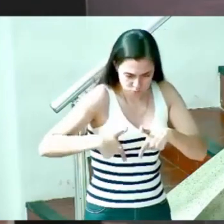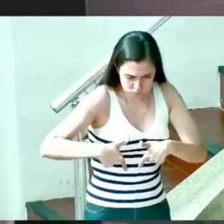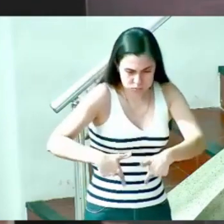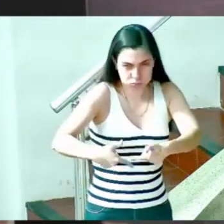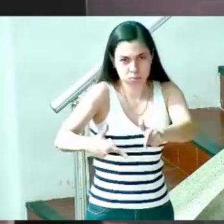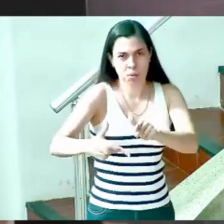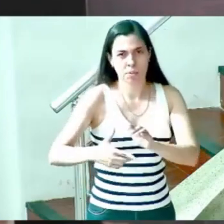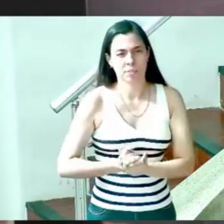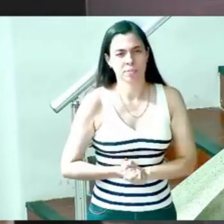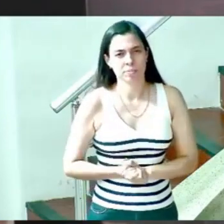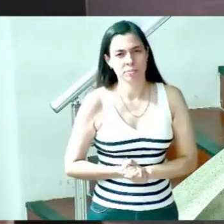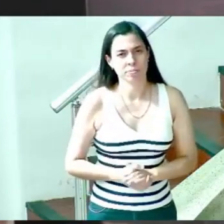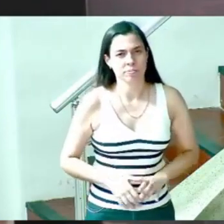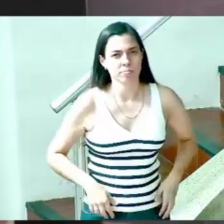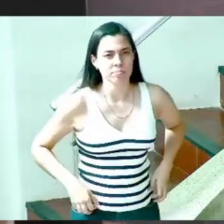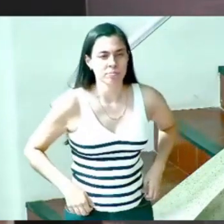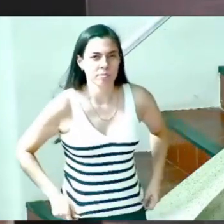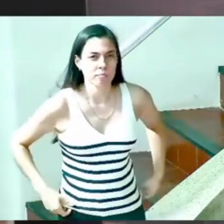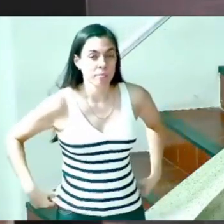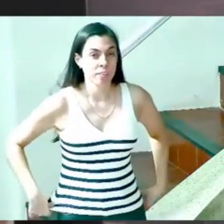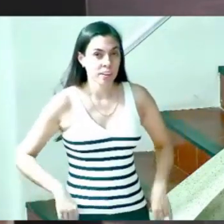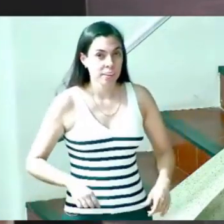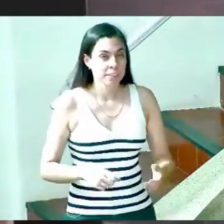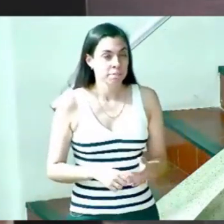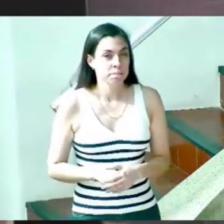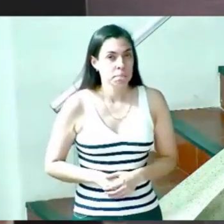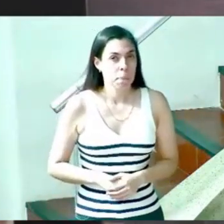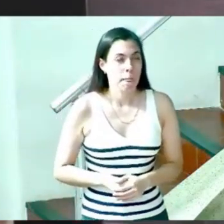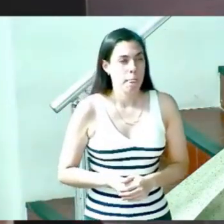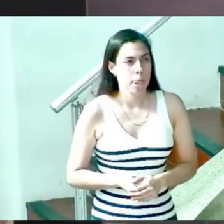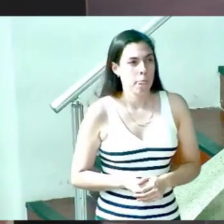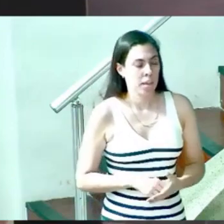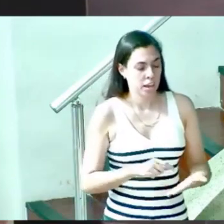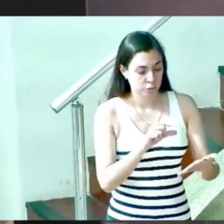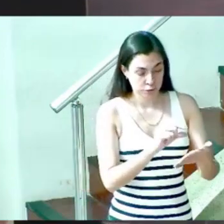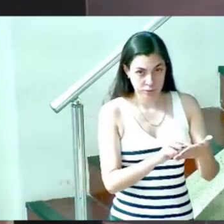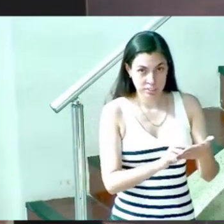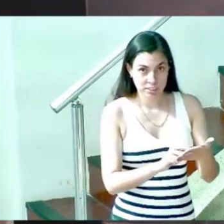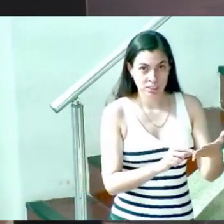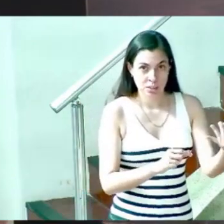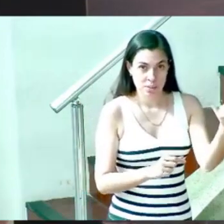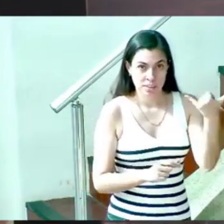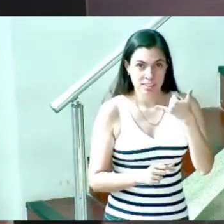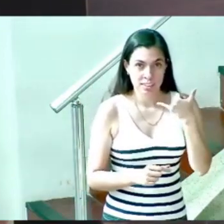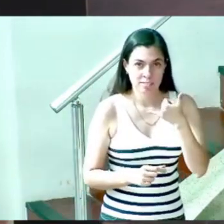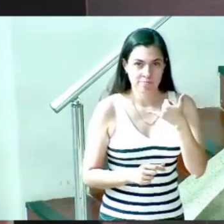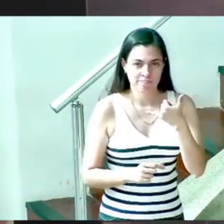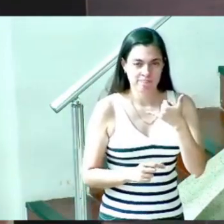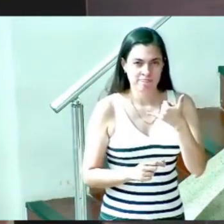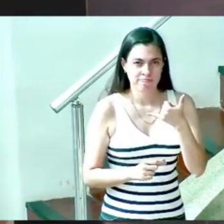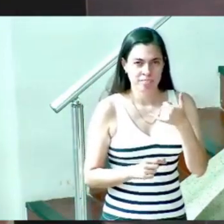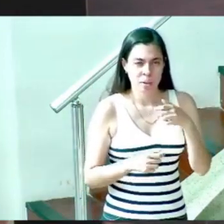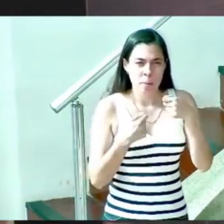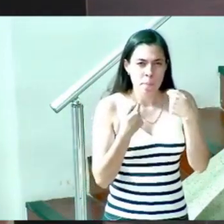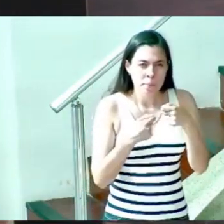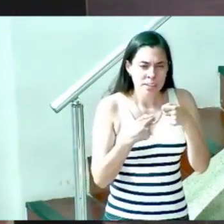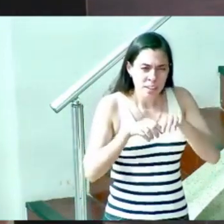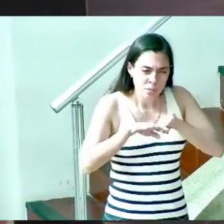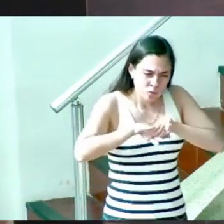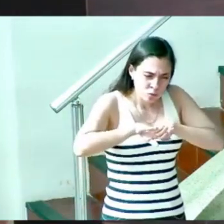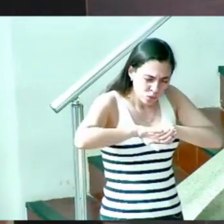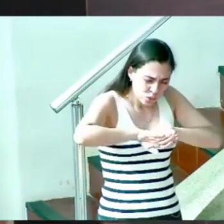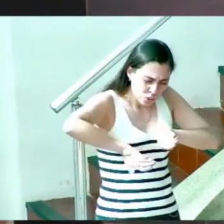nos remover dos caminhos que nos levam à tentação. Esse é o ensino mais básico